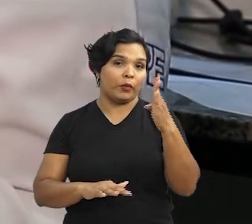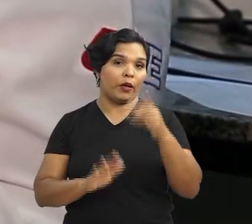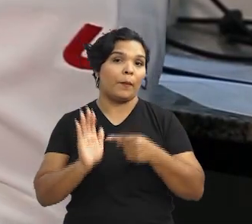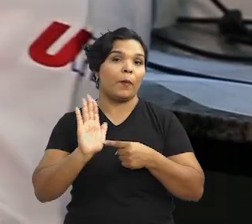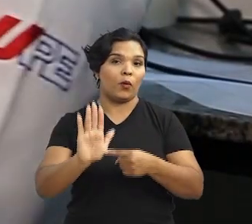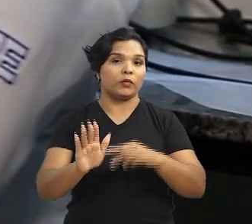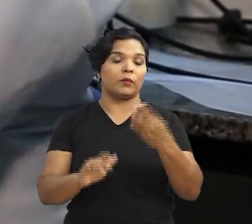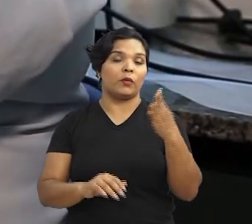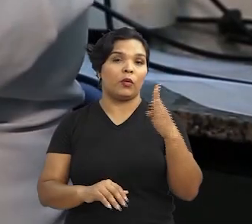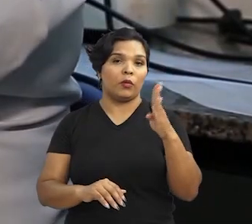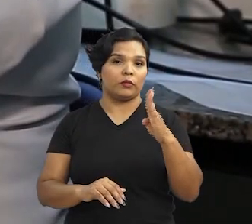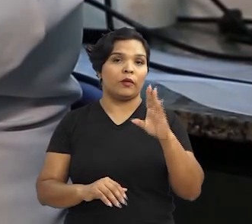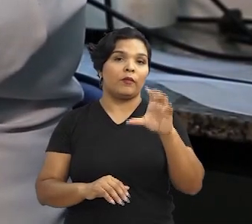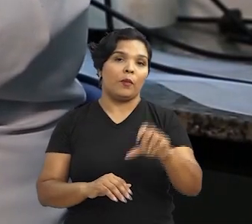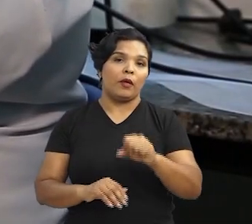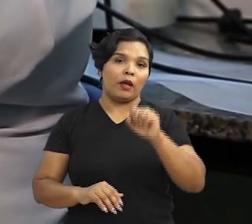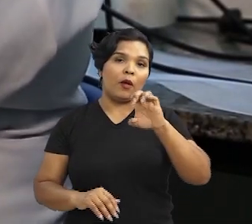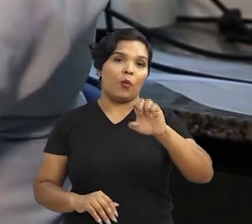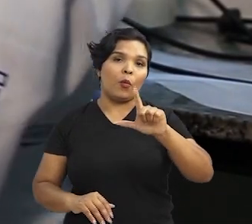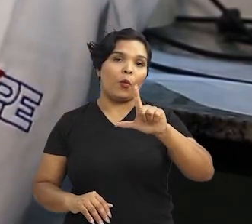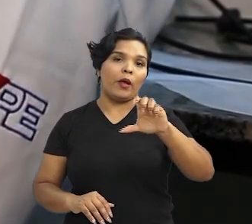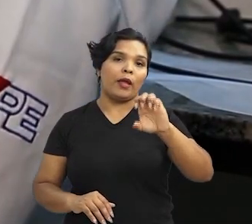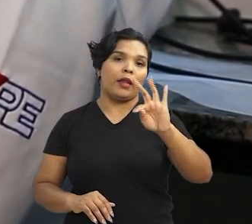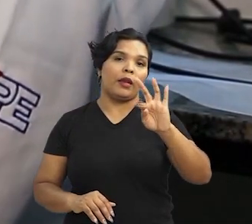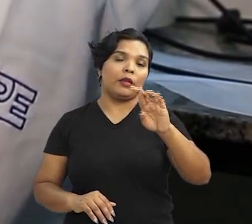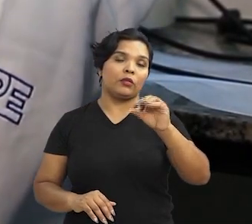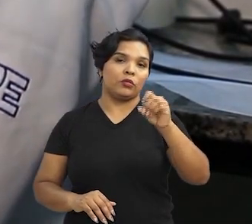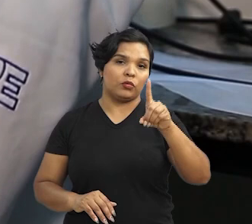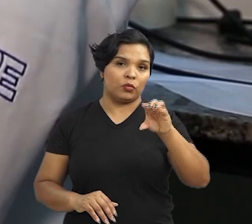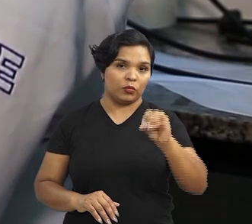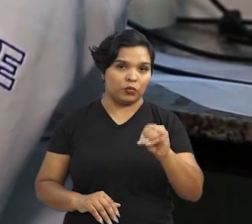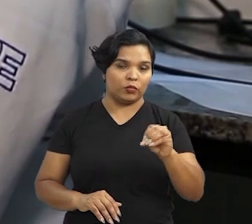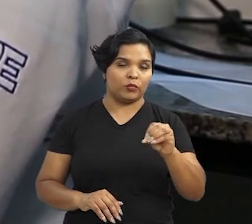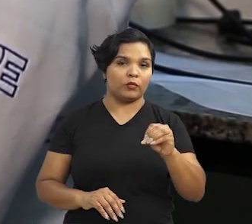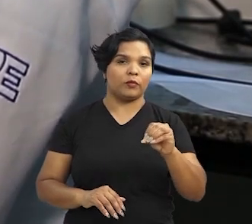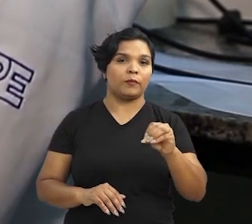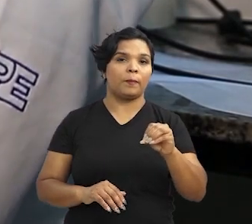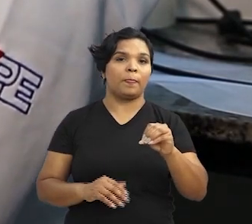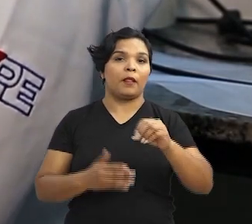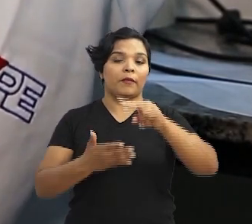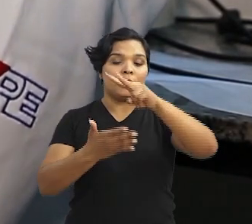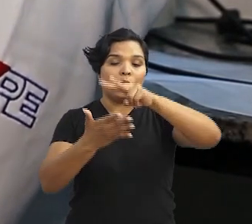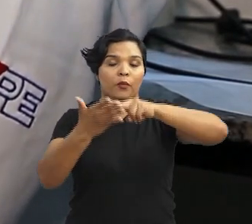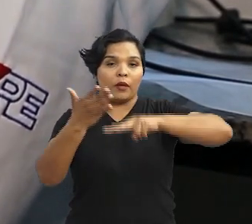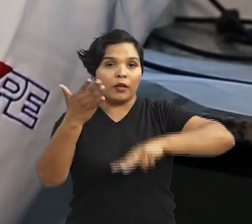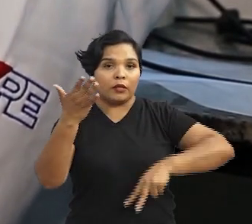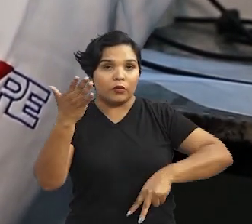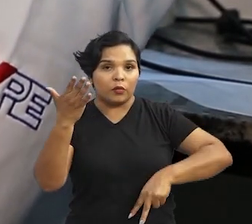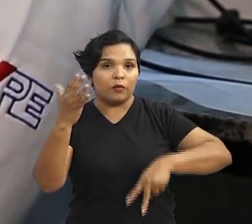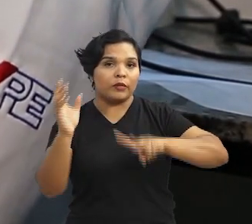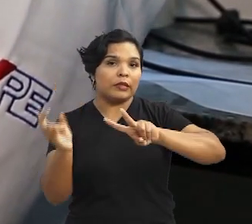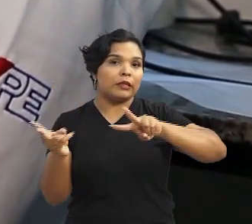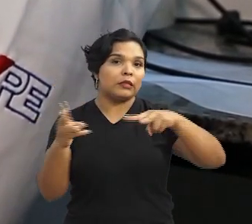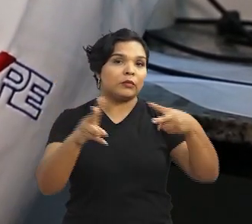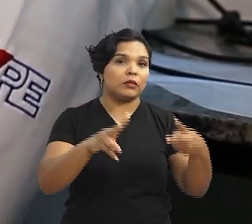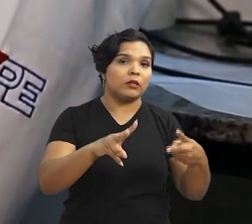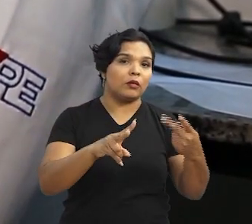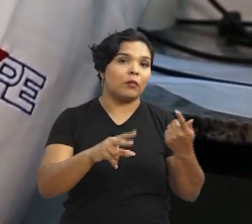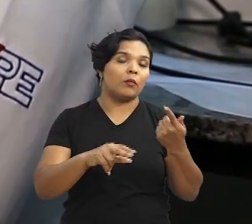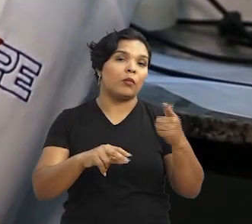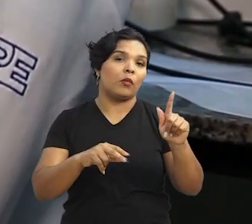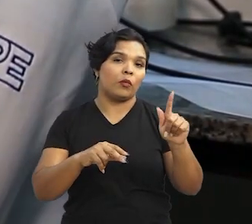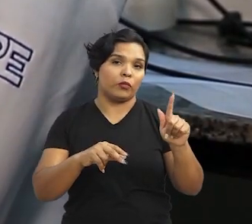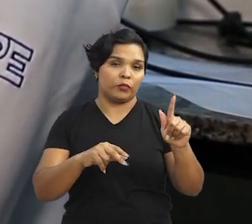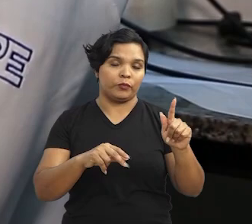biológica. E aí a gente vai pegar esse eletrodo e vai encaixar aqui nesse leitor e esse leitor vai fazer a